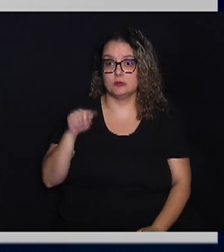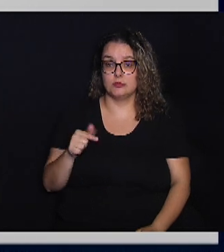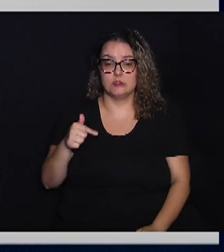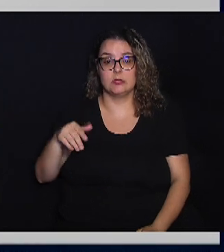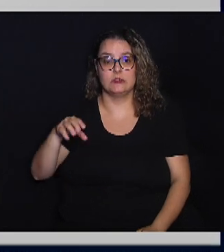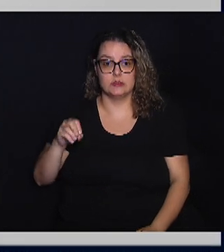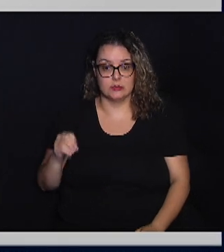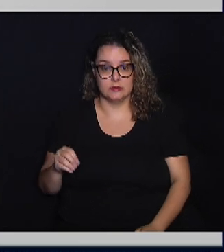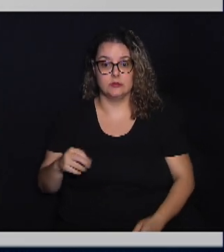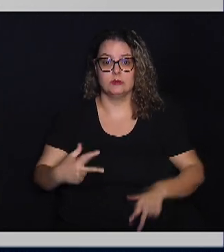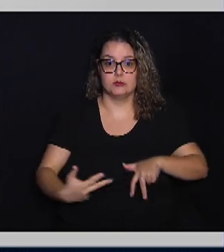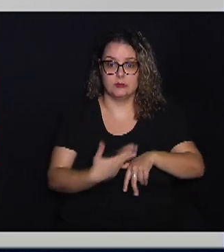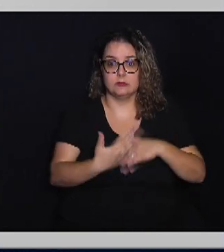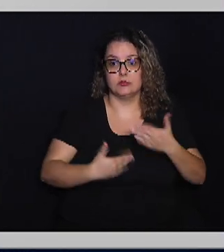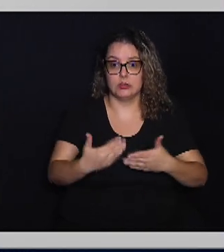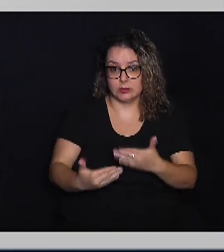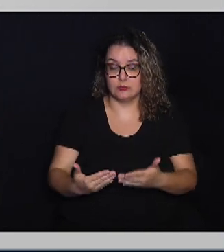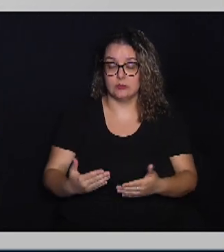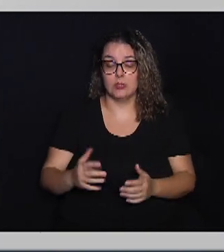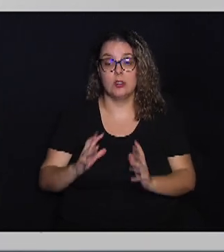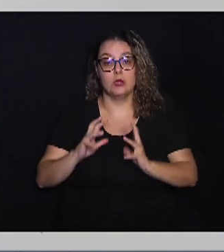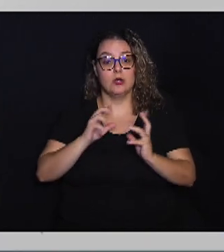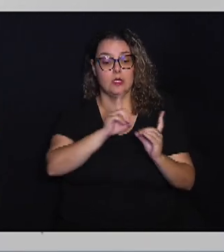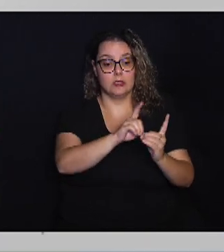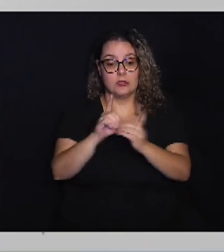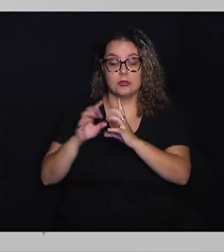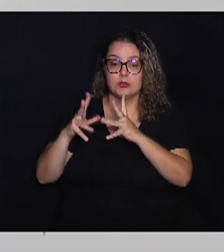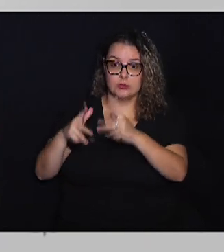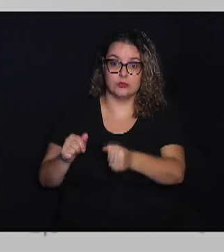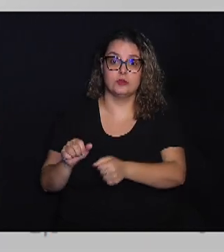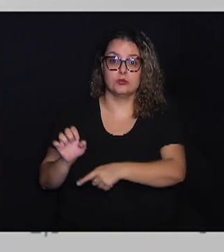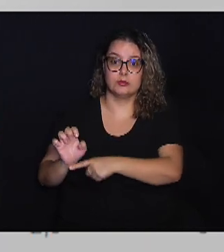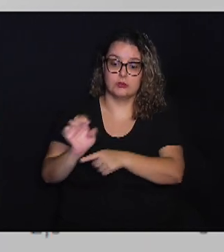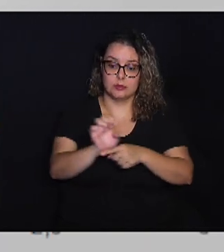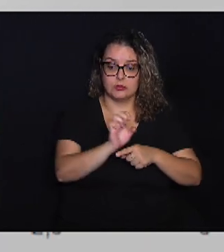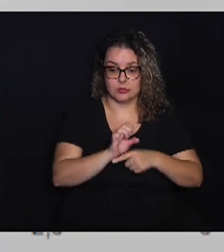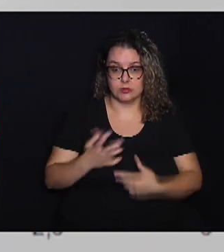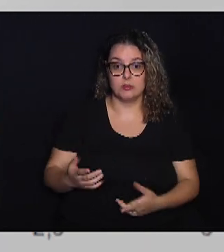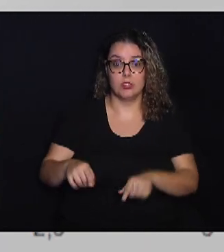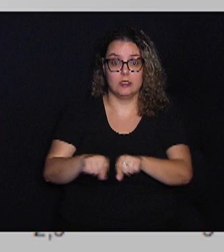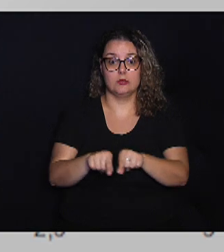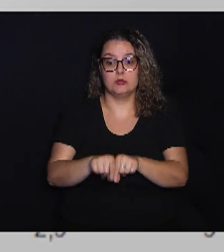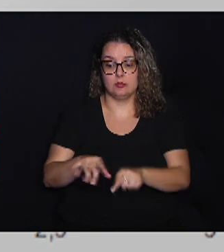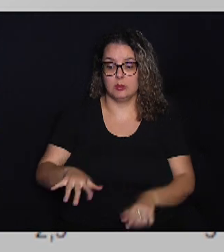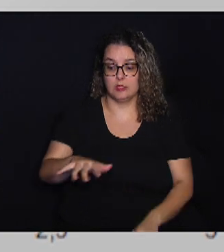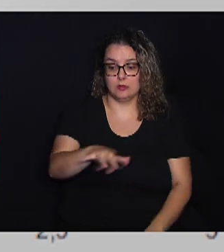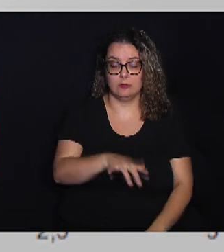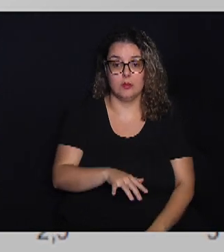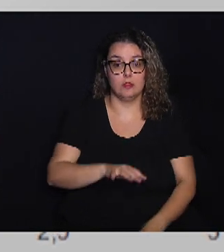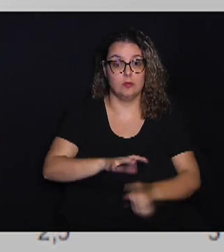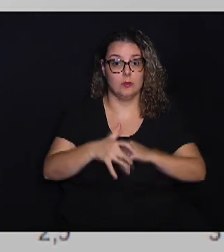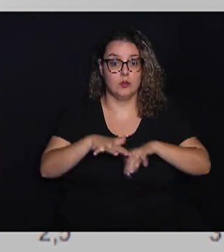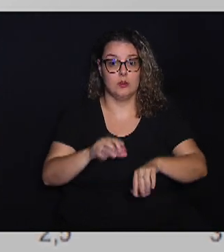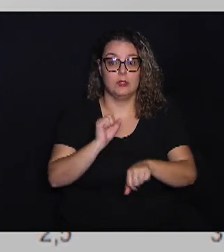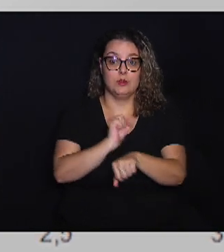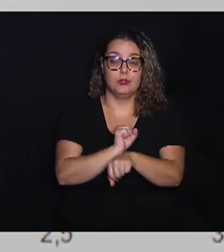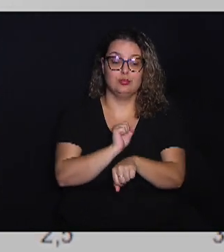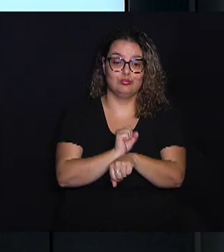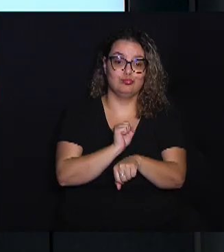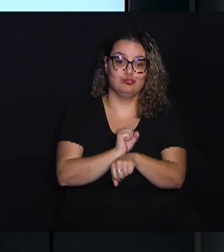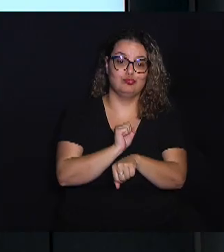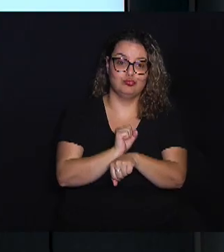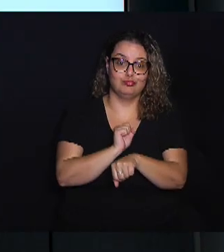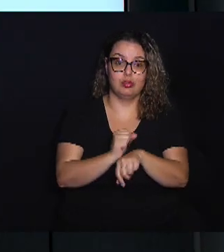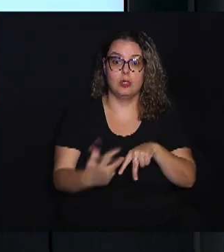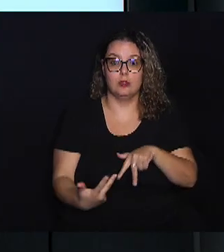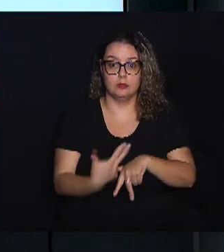abraçar a demanda de toda a região e até mesmo de outros estados, o período da pandemia agravou a espera pelos procedimentos